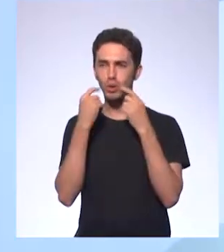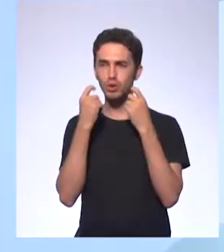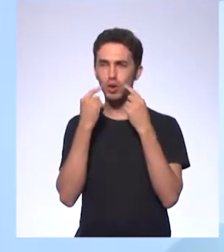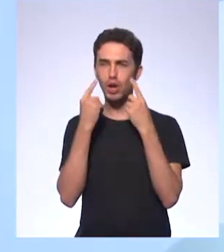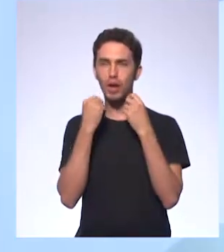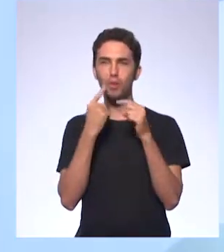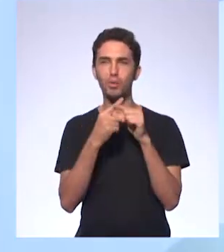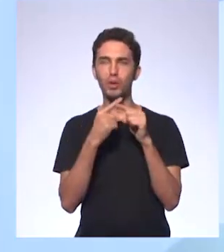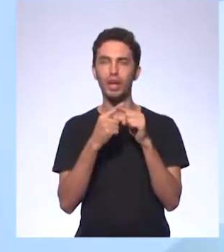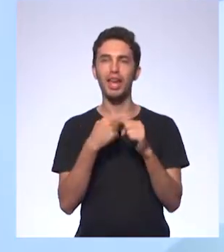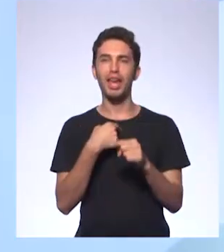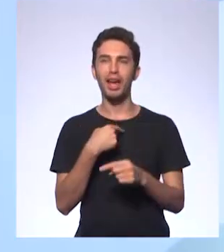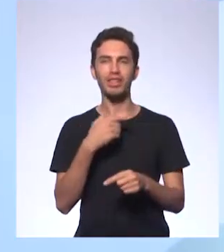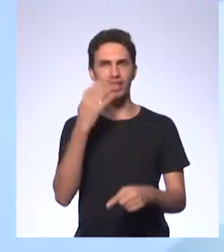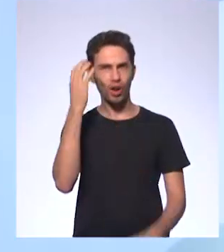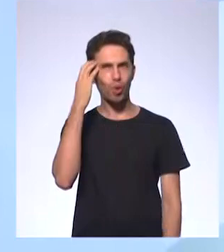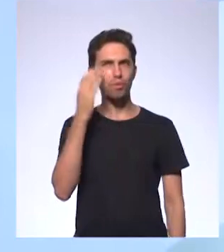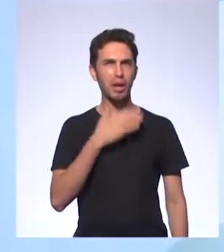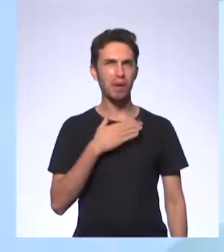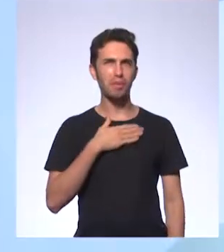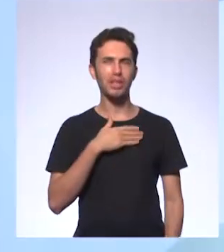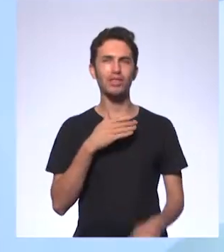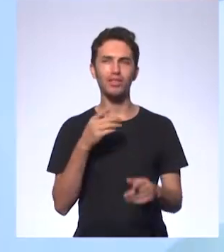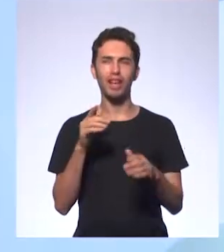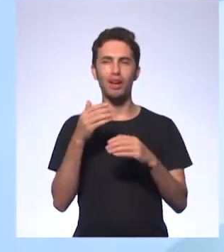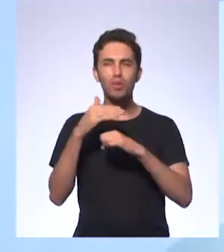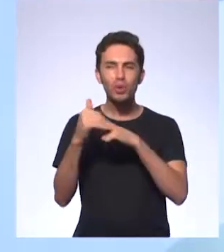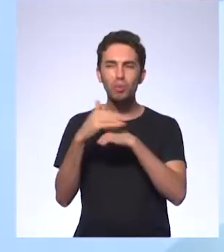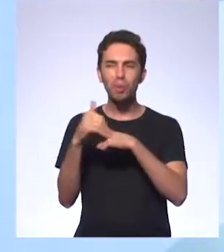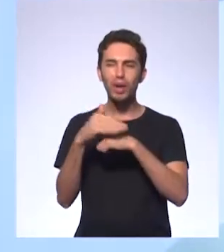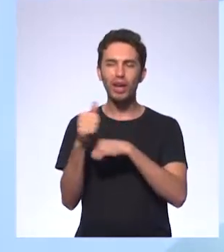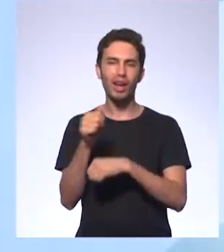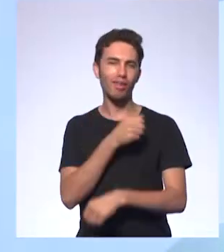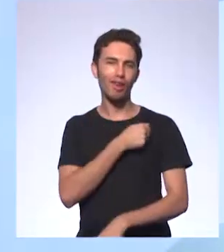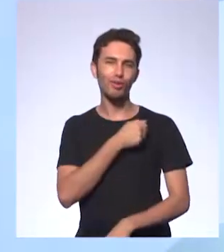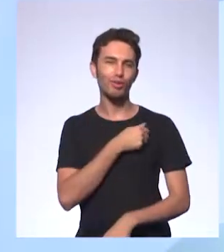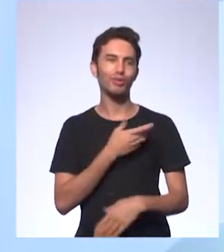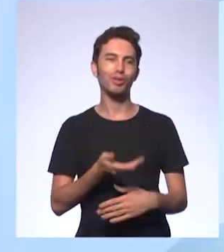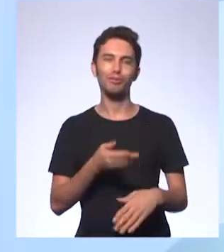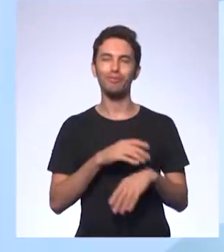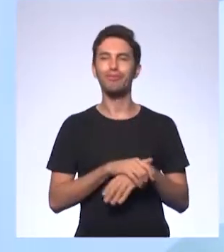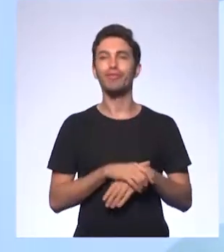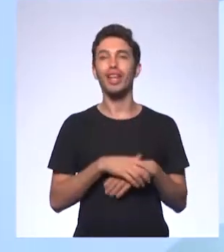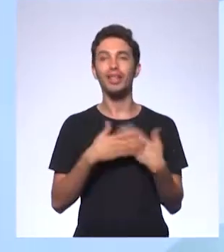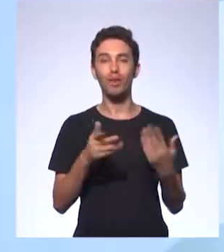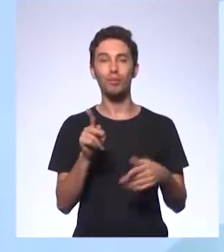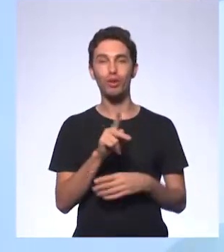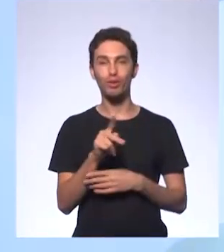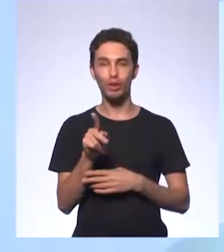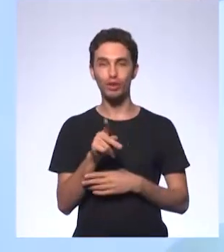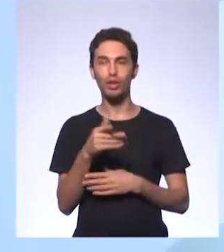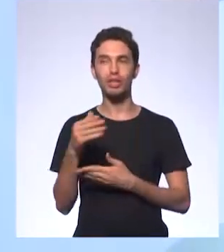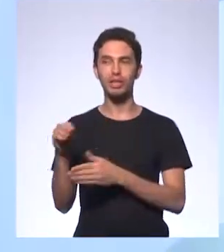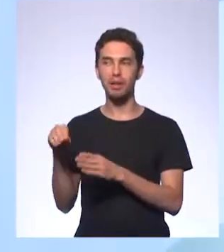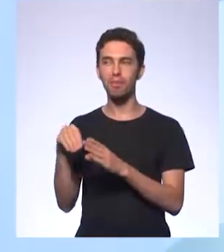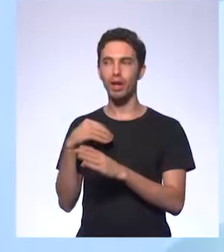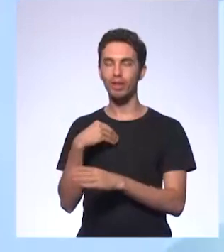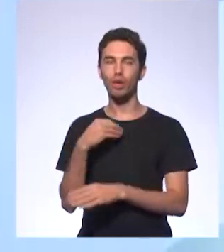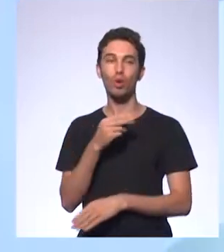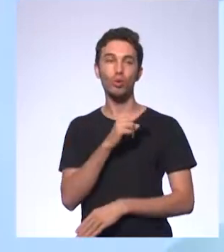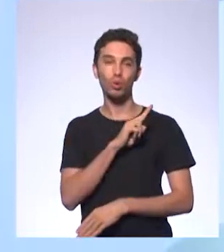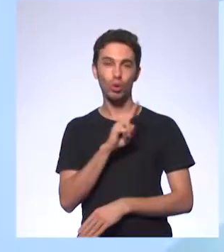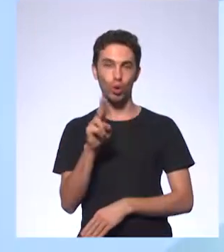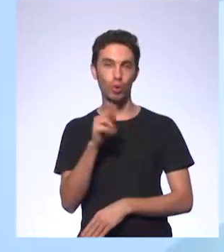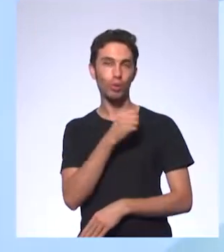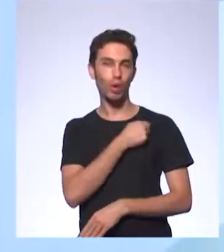paparicando muito aluno. É bem minha cara fazer isso. Então, gente, os professores mandam o nome do aluno do jeito